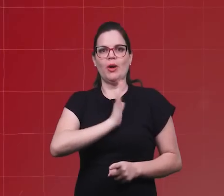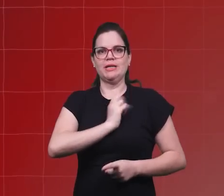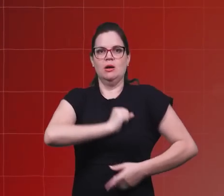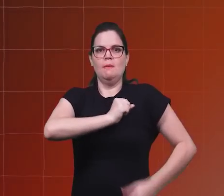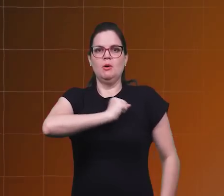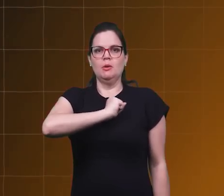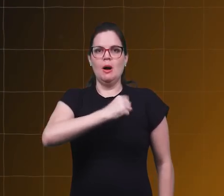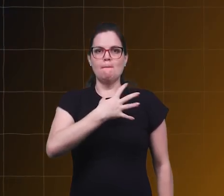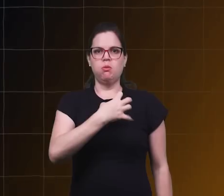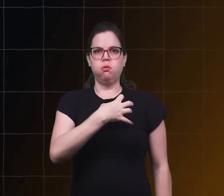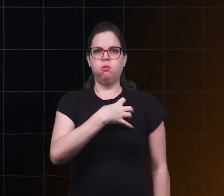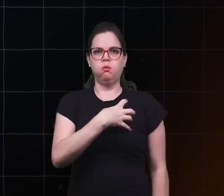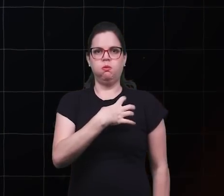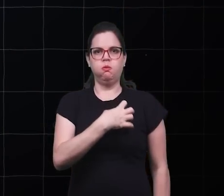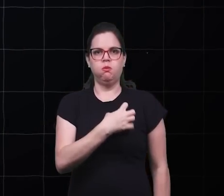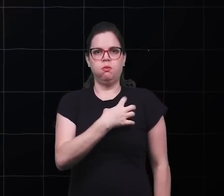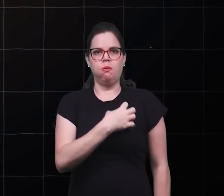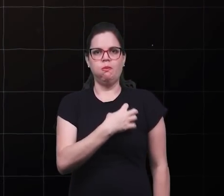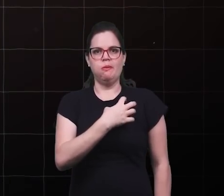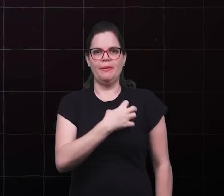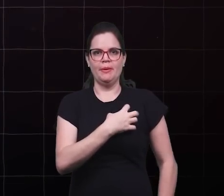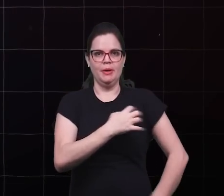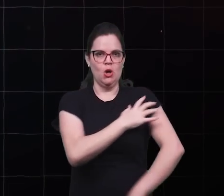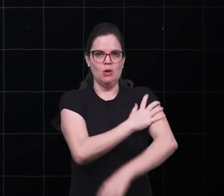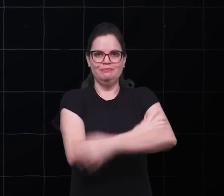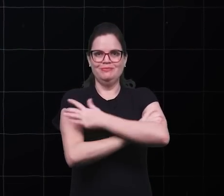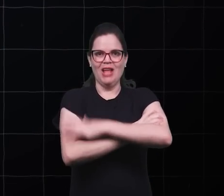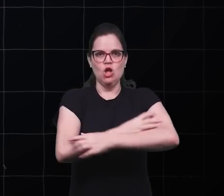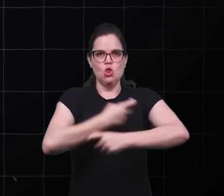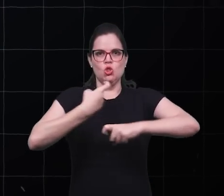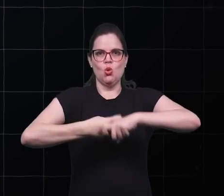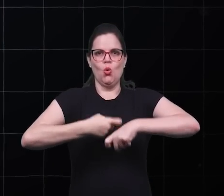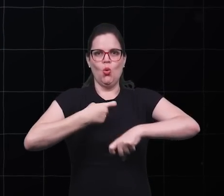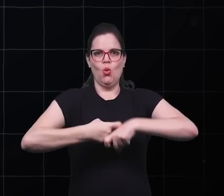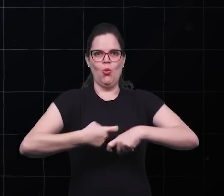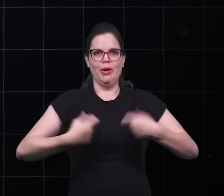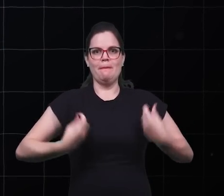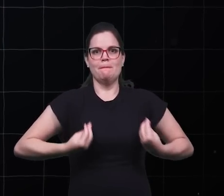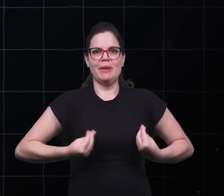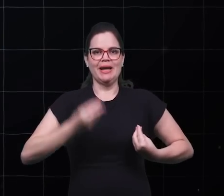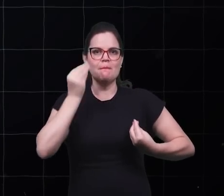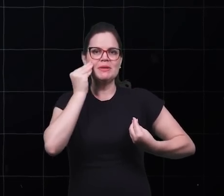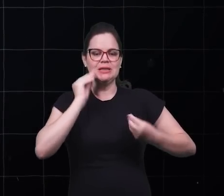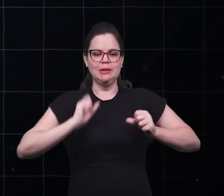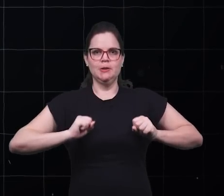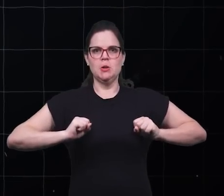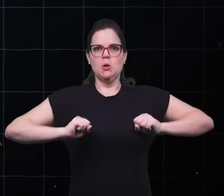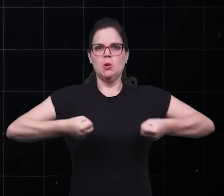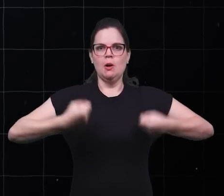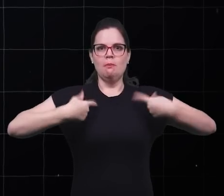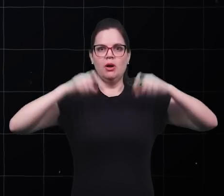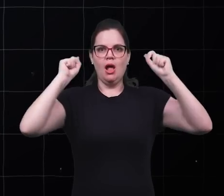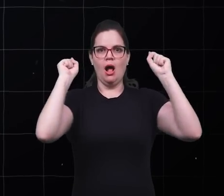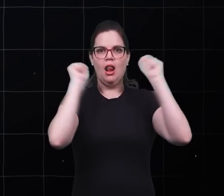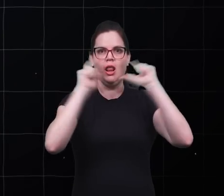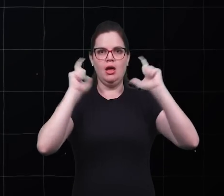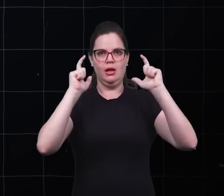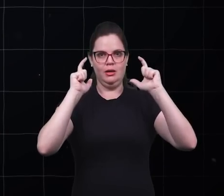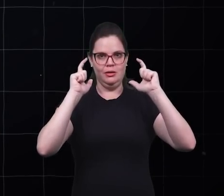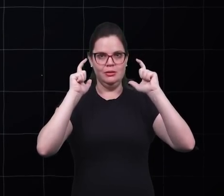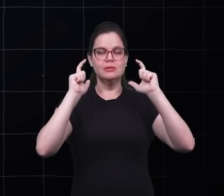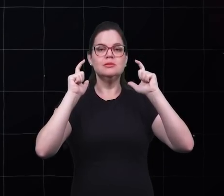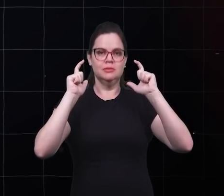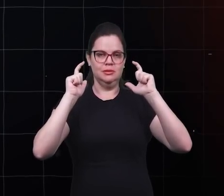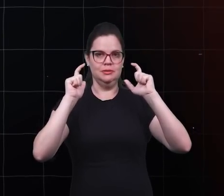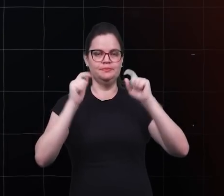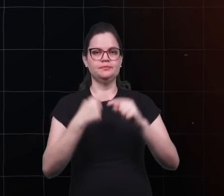pulsando mais rápido, a musculatura pronta para estar eficaz em uma situação de alerta e de defesa. E